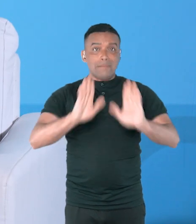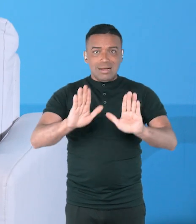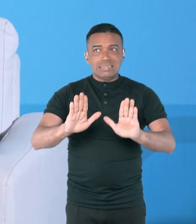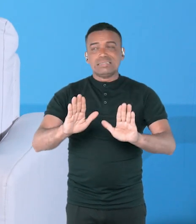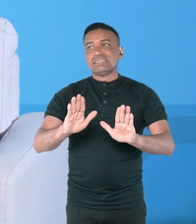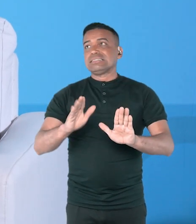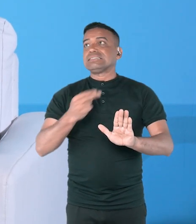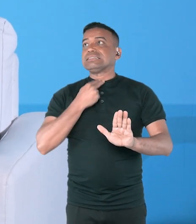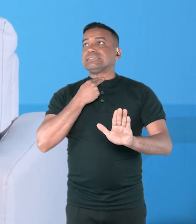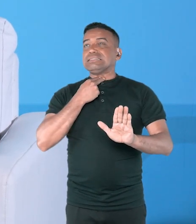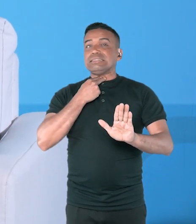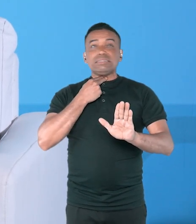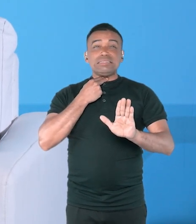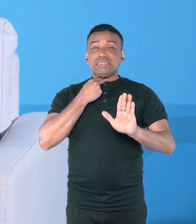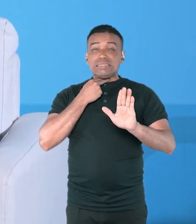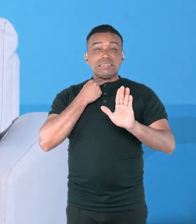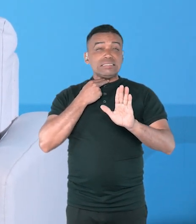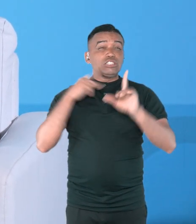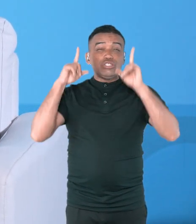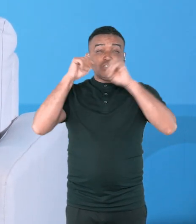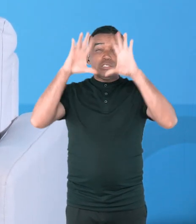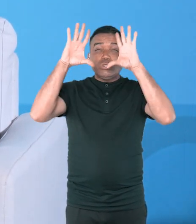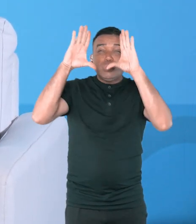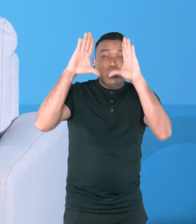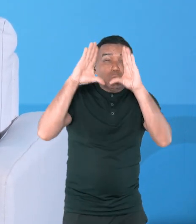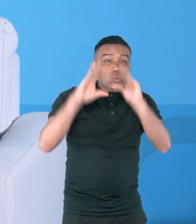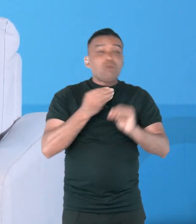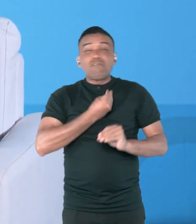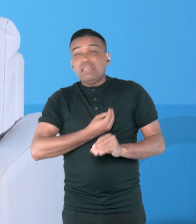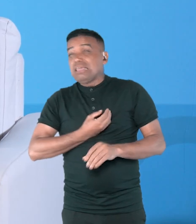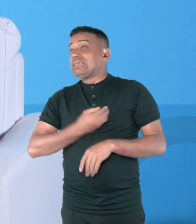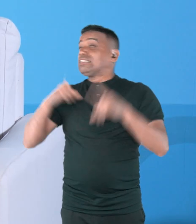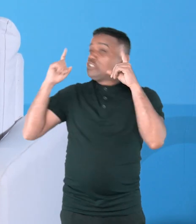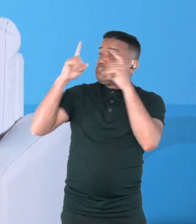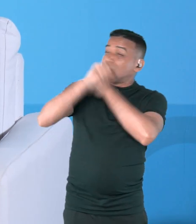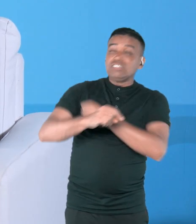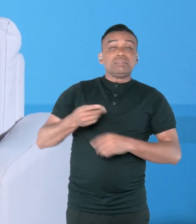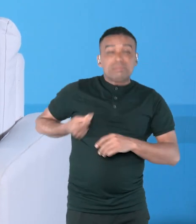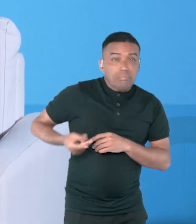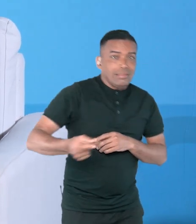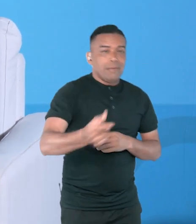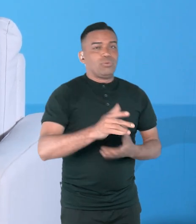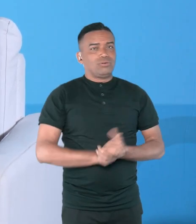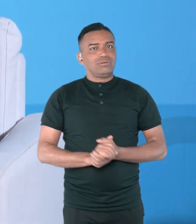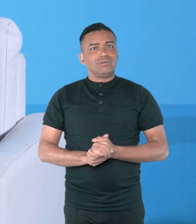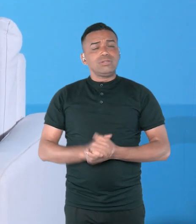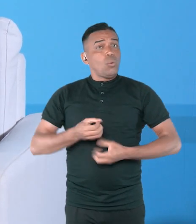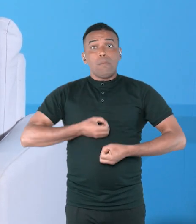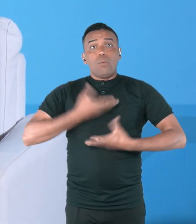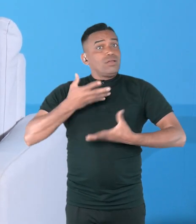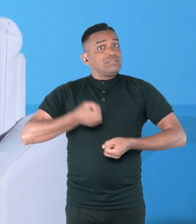mas eu não posso com o tempo nublado por muito tempo. Oh, um poeta cotidiano